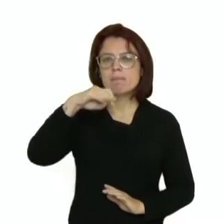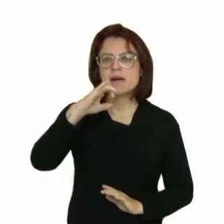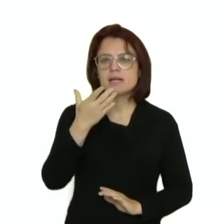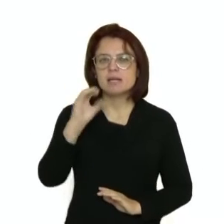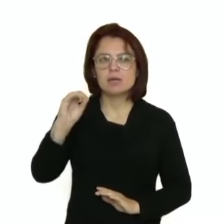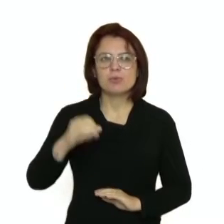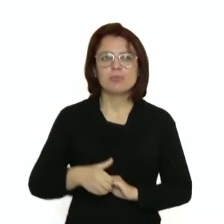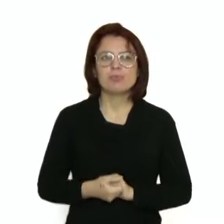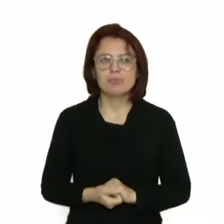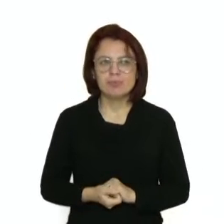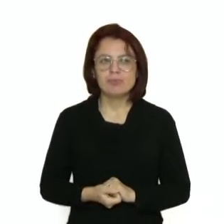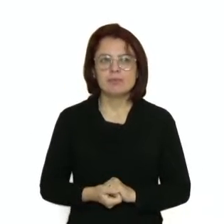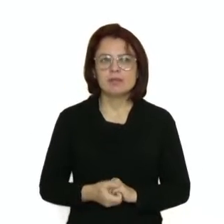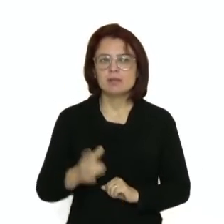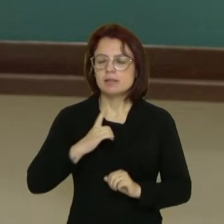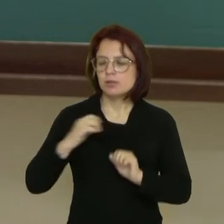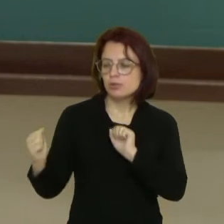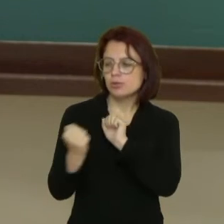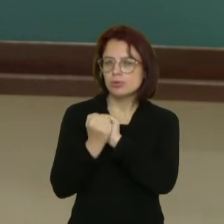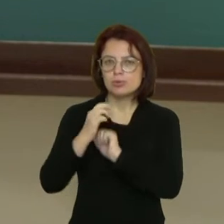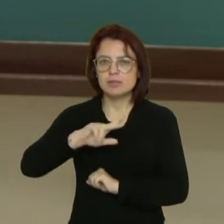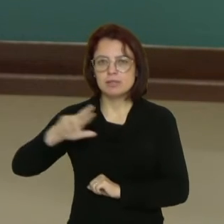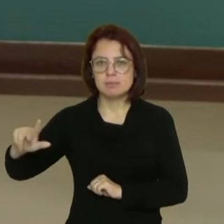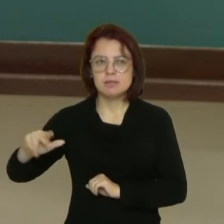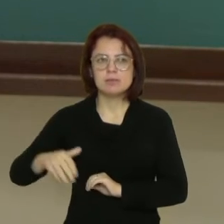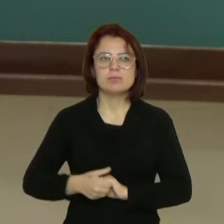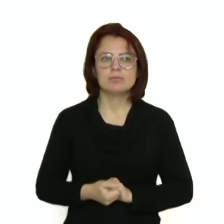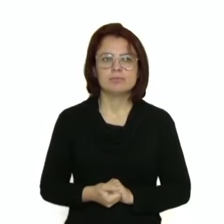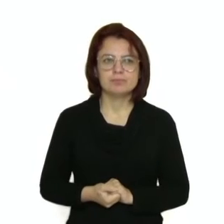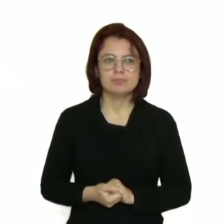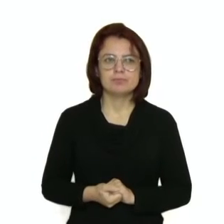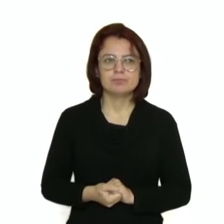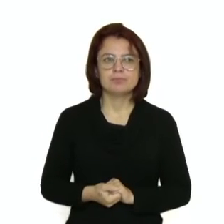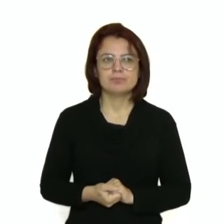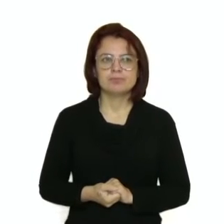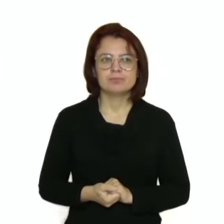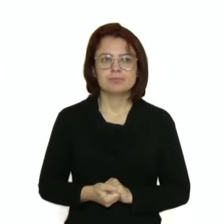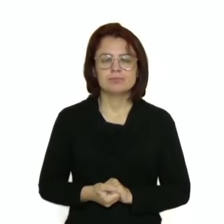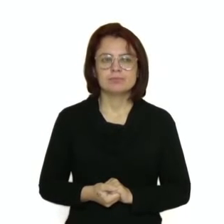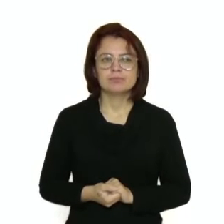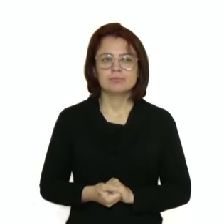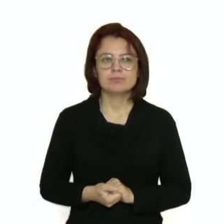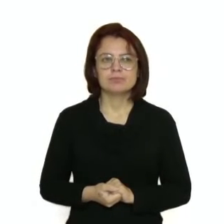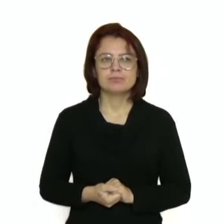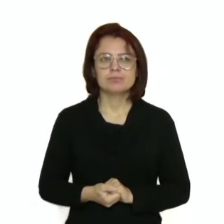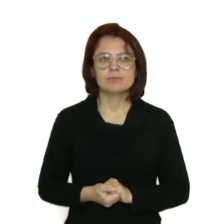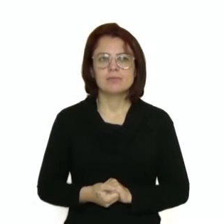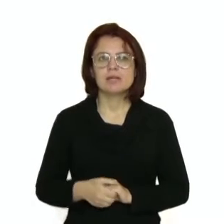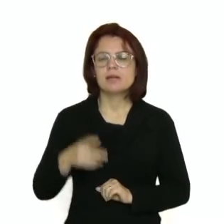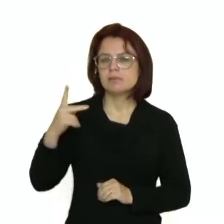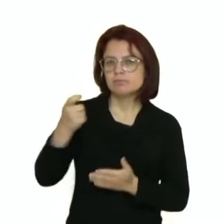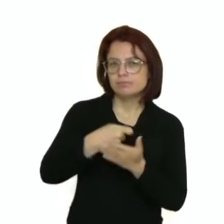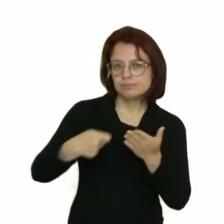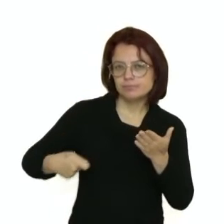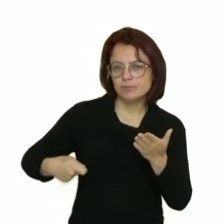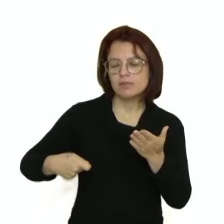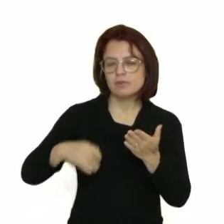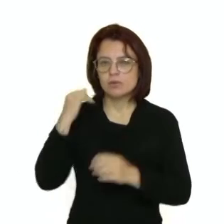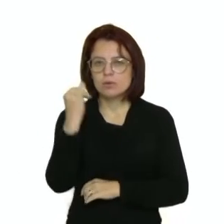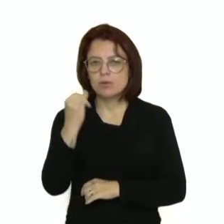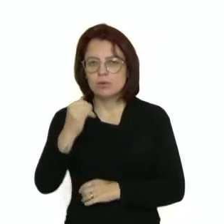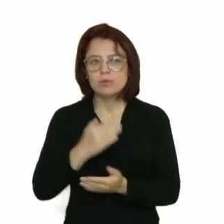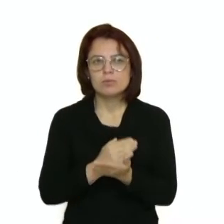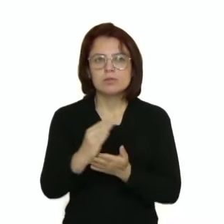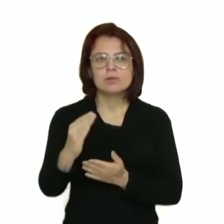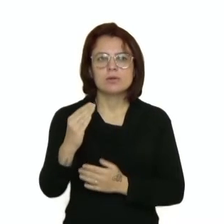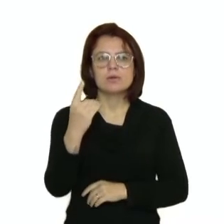Maranhão, figurou ao lado do irmão, então Aloísio Azevedo, e embora escrevendo contos desde 81, só